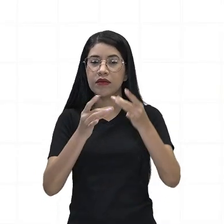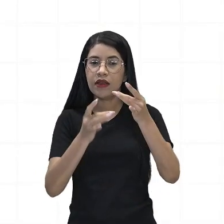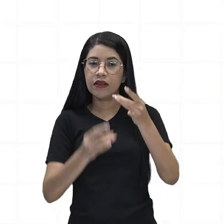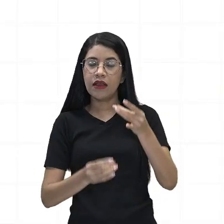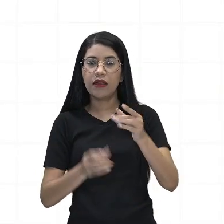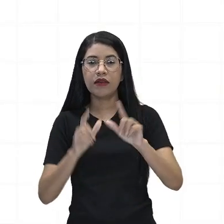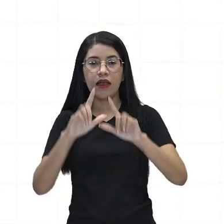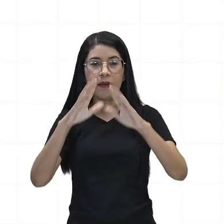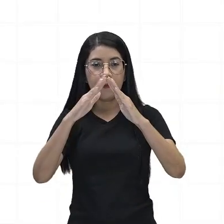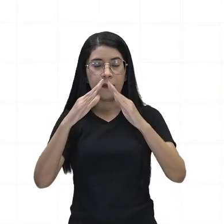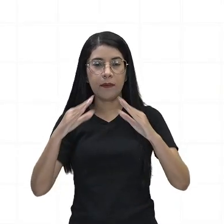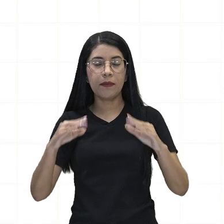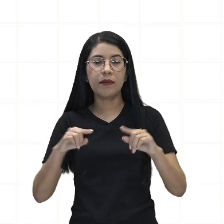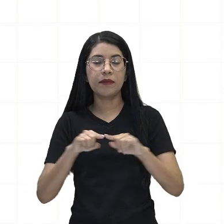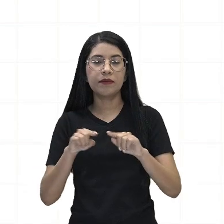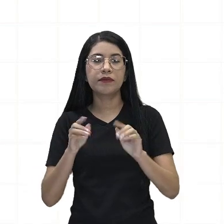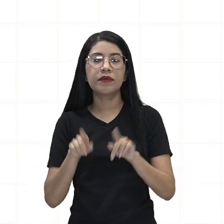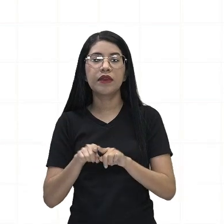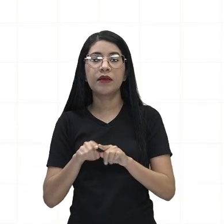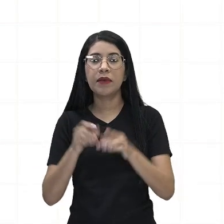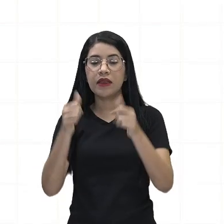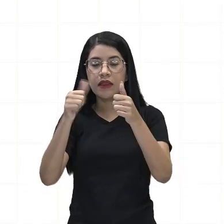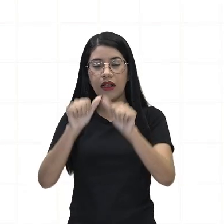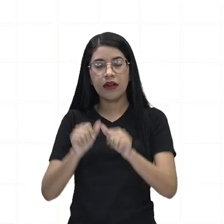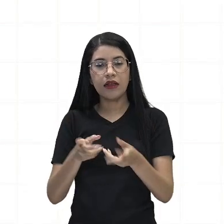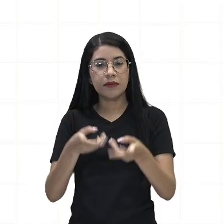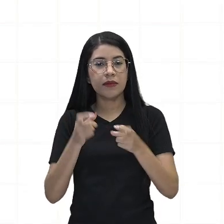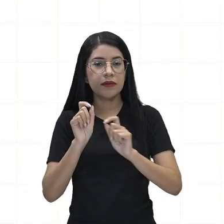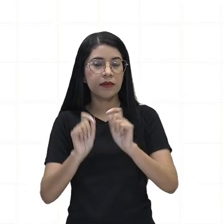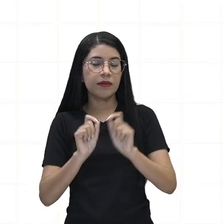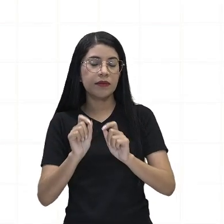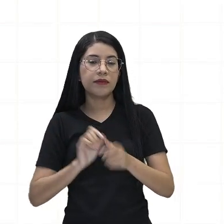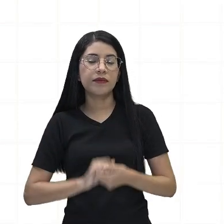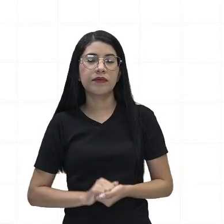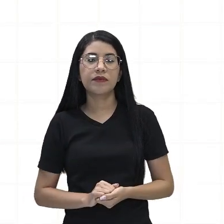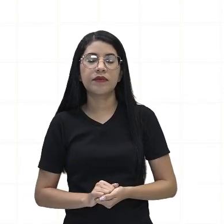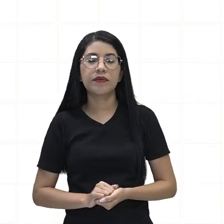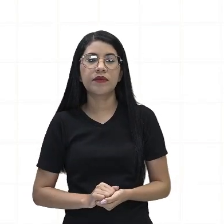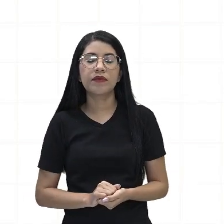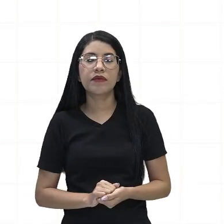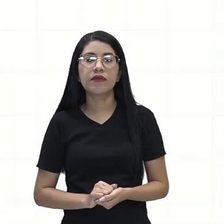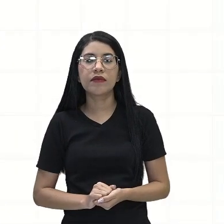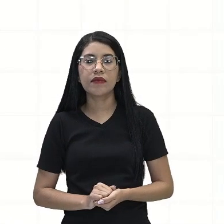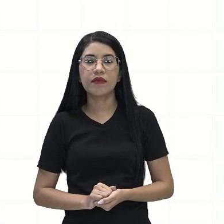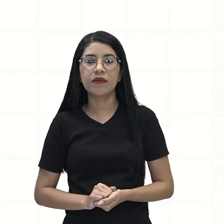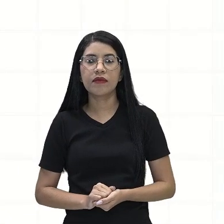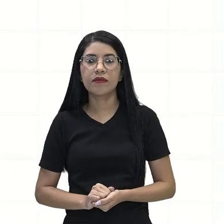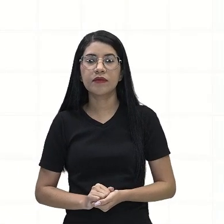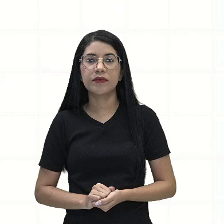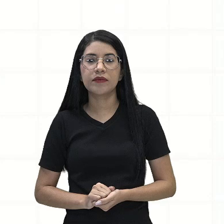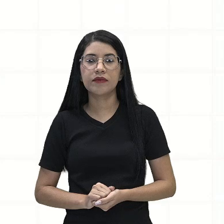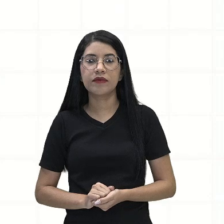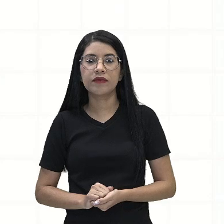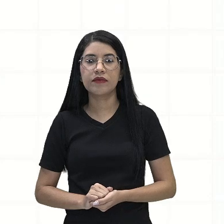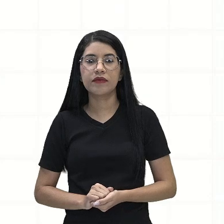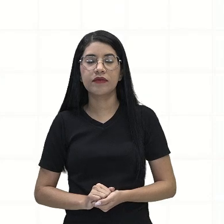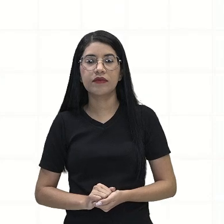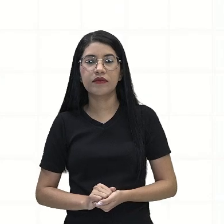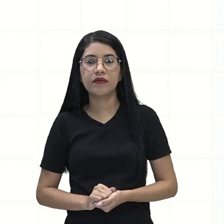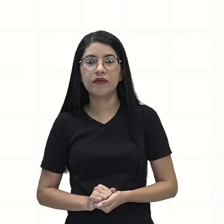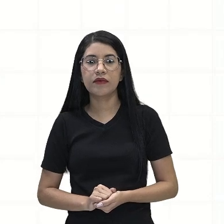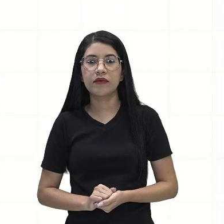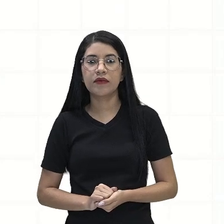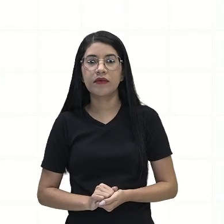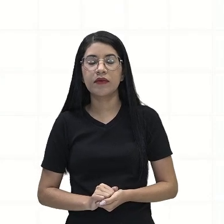Então, nessa análise, a gente observa lá na pirâmide, olha, que vai nos